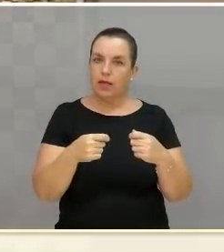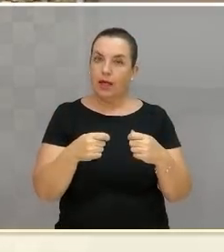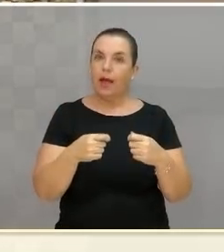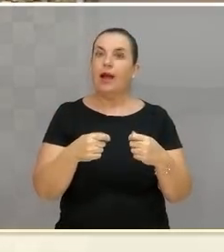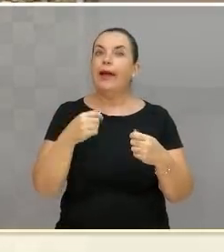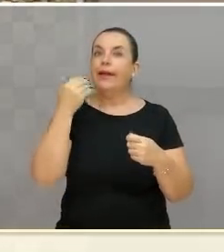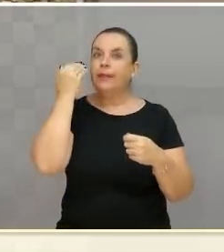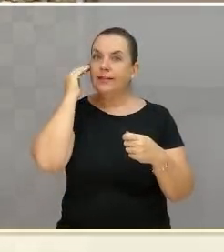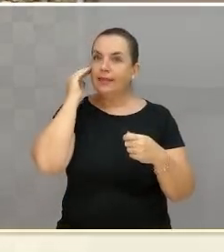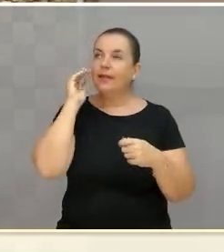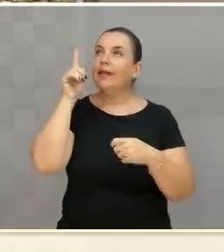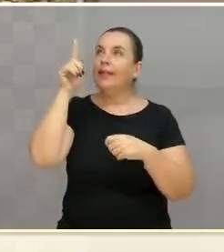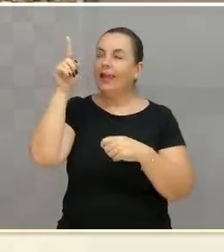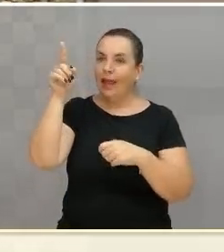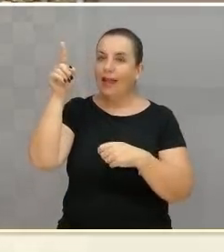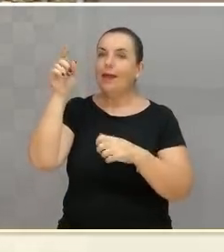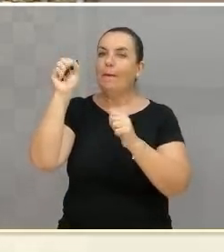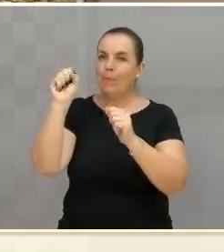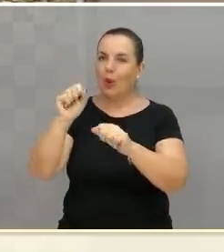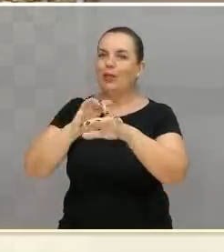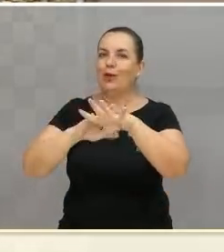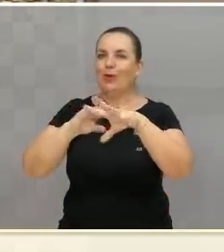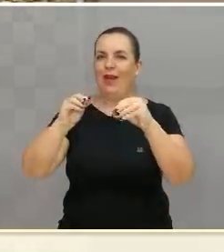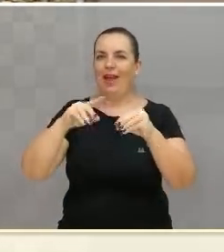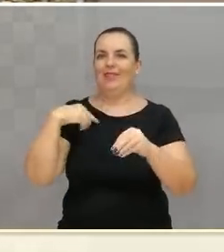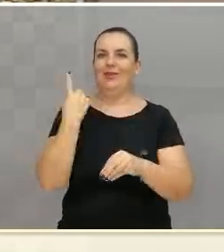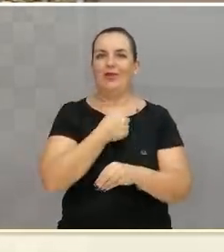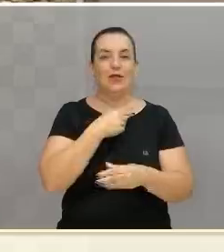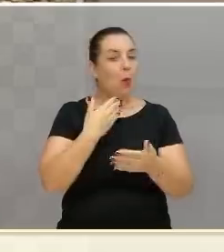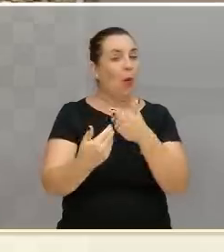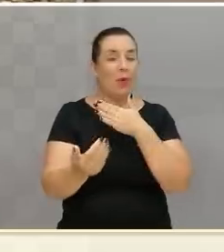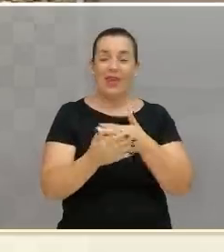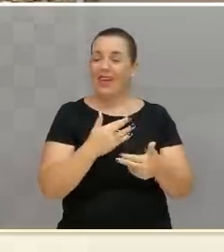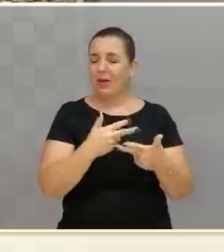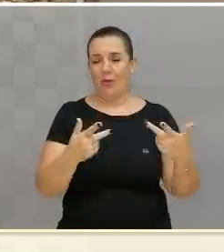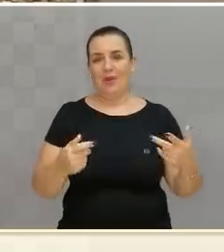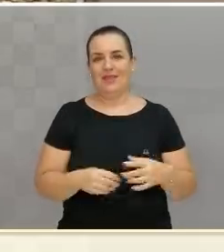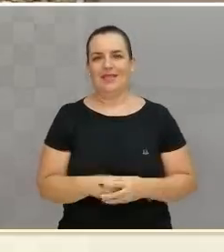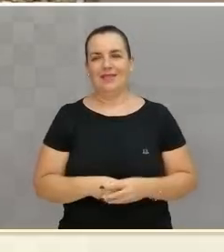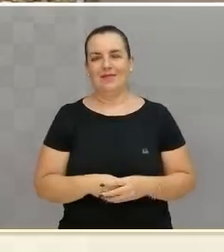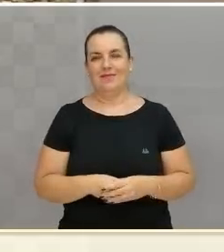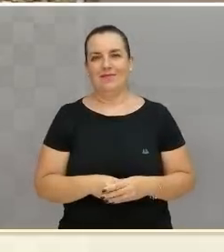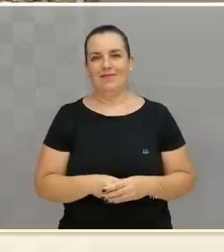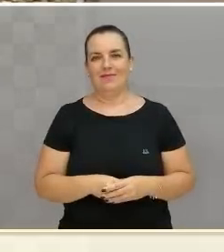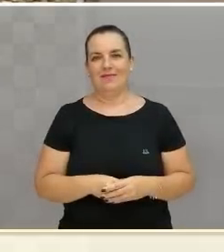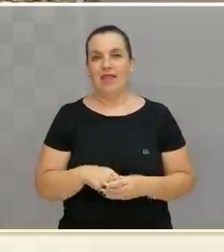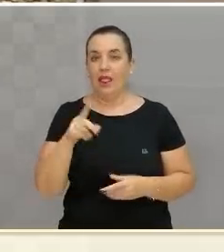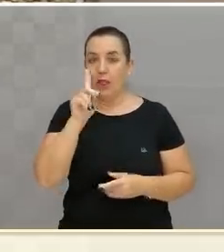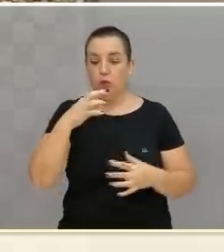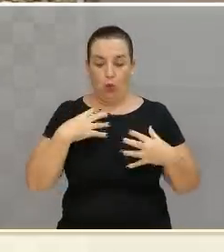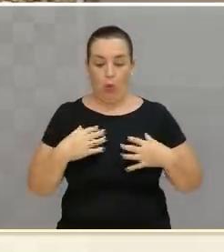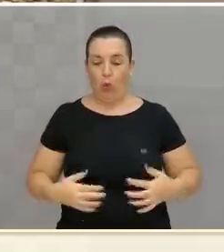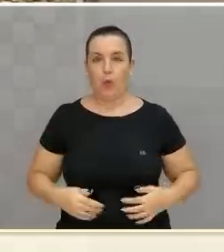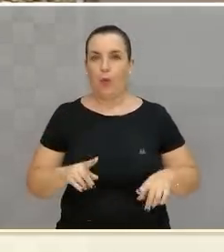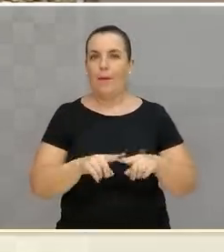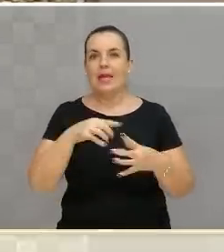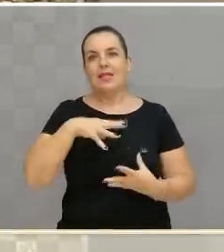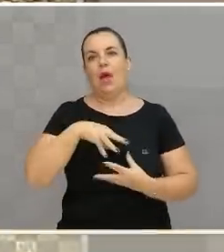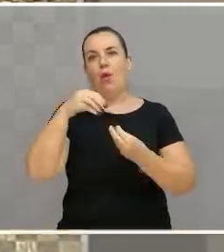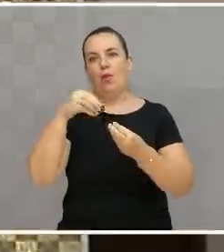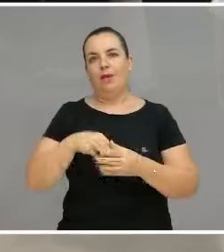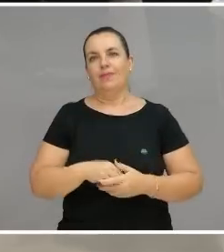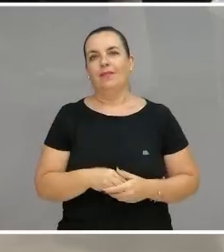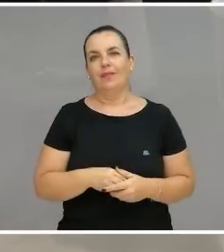as curas são sinais do reino para a conversão do homem a Deus? Por causa do